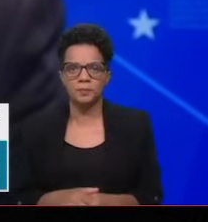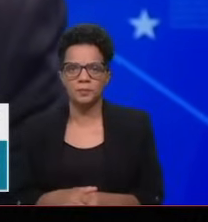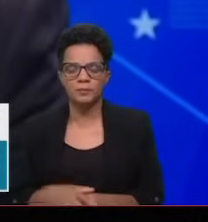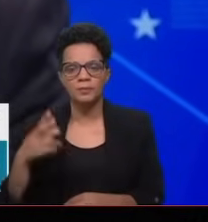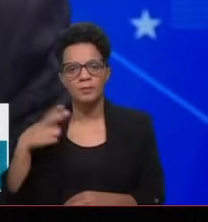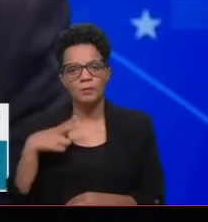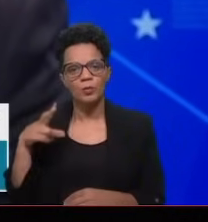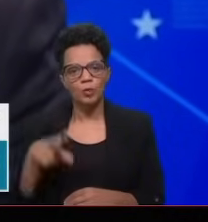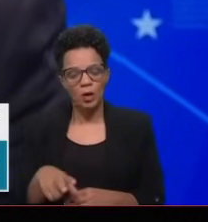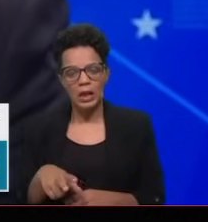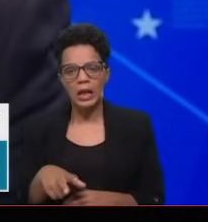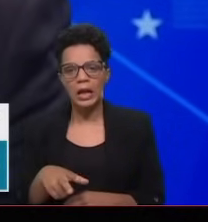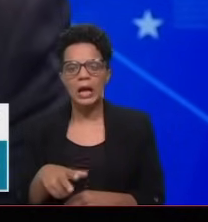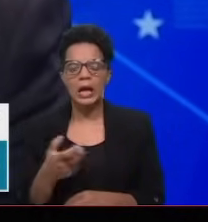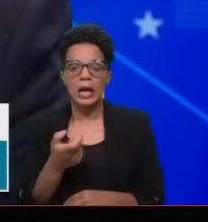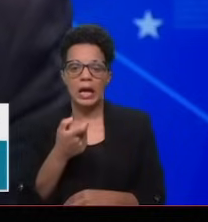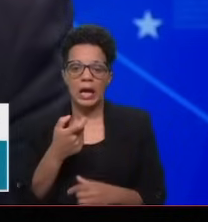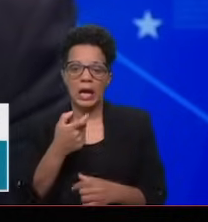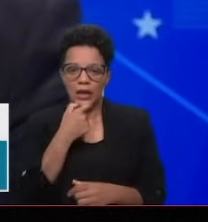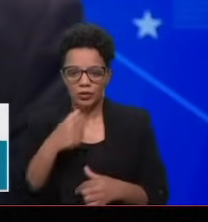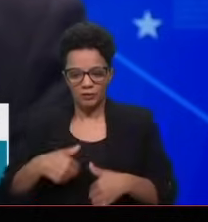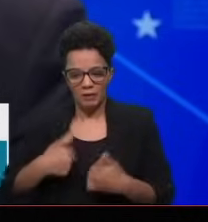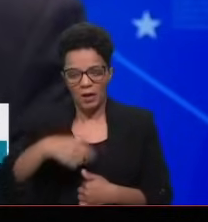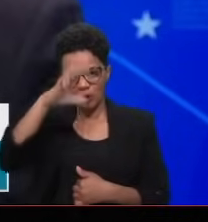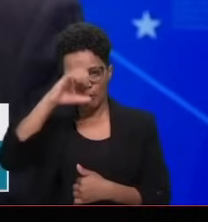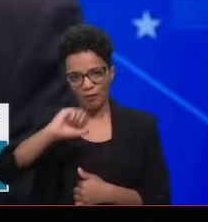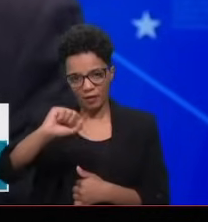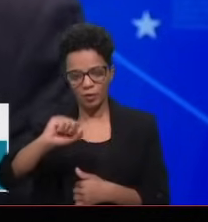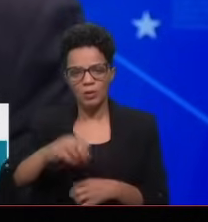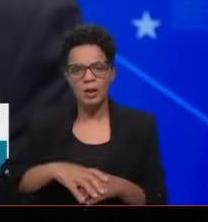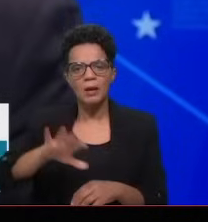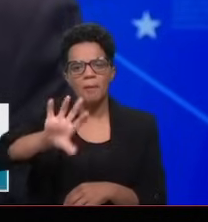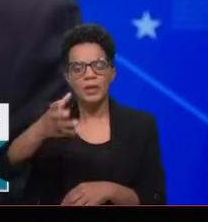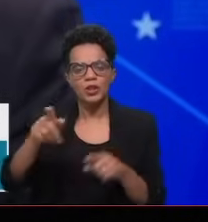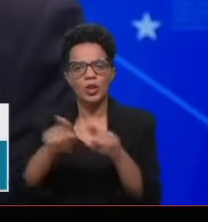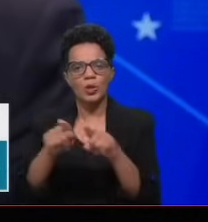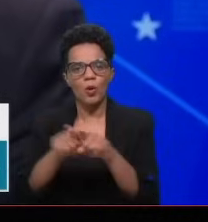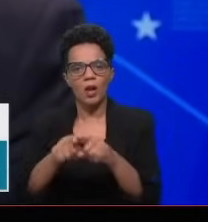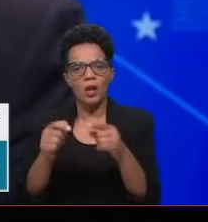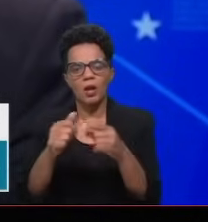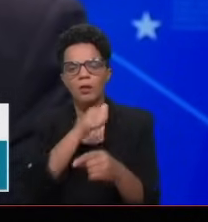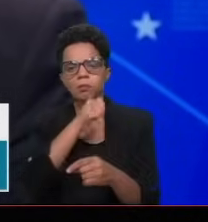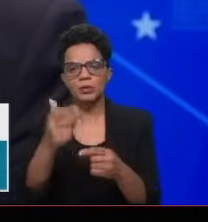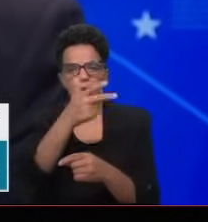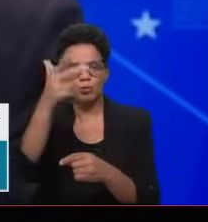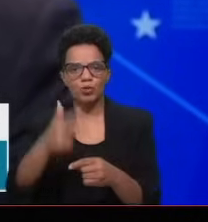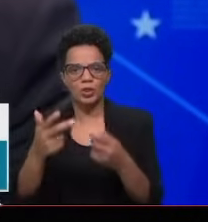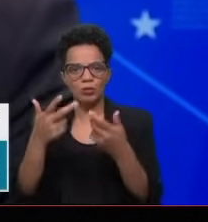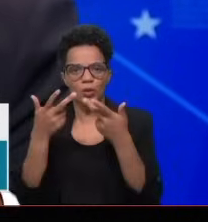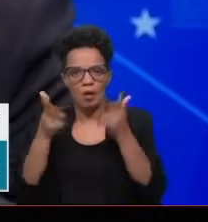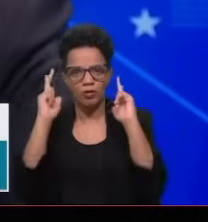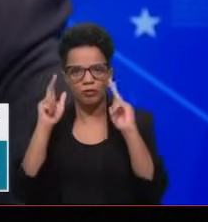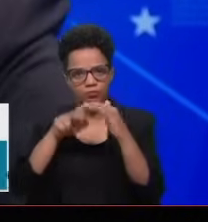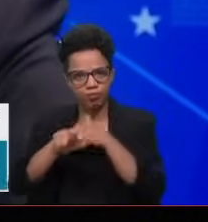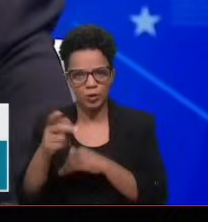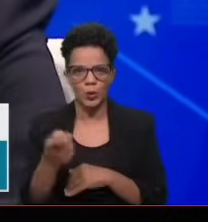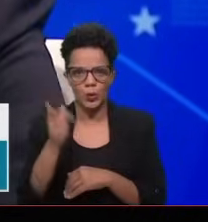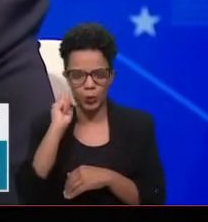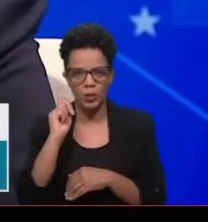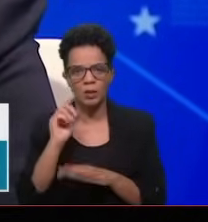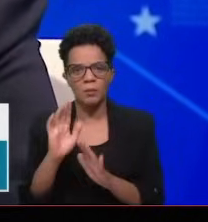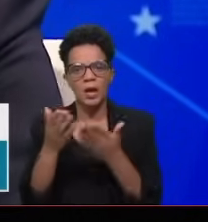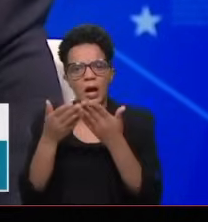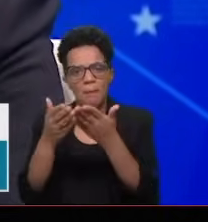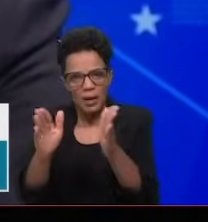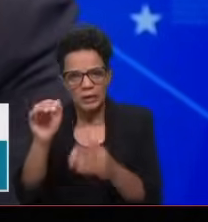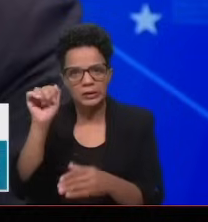Portugal se fosse se ele fosse governo não seria um país de portas escancaradas seria um país com portas abertas mas não